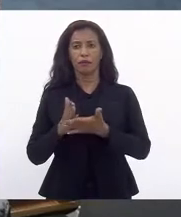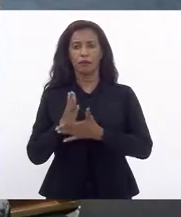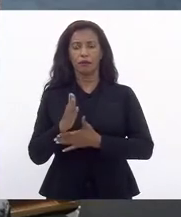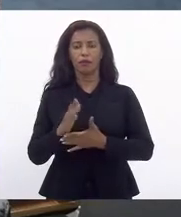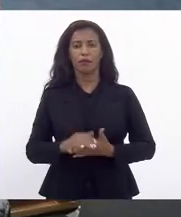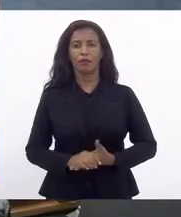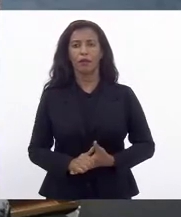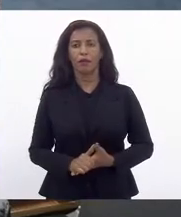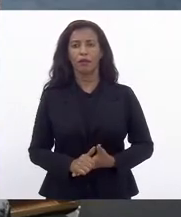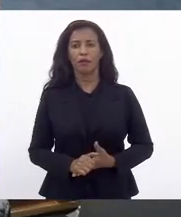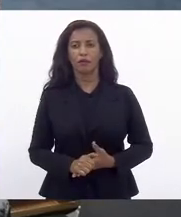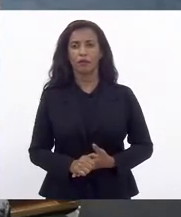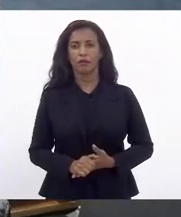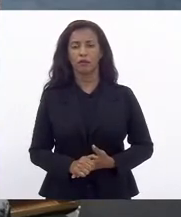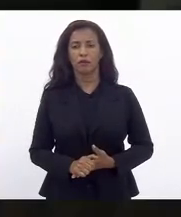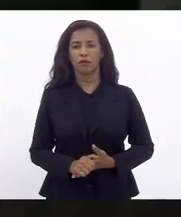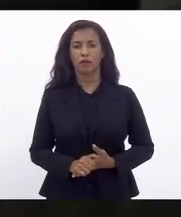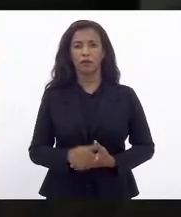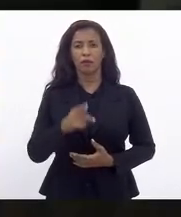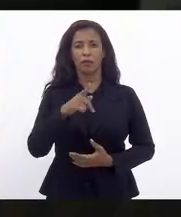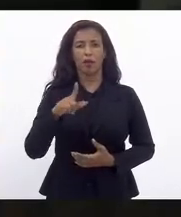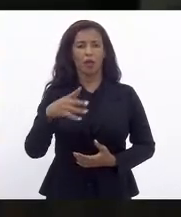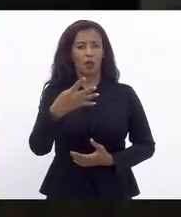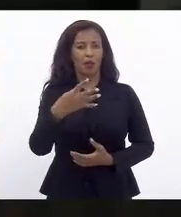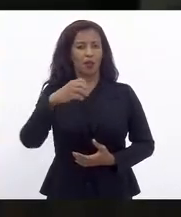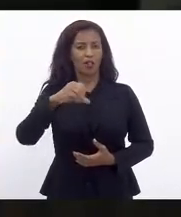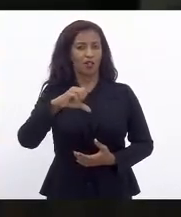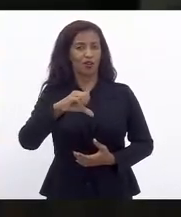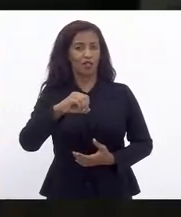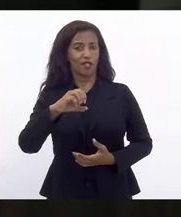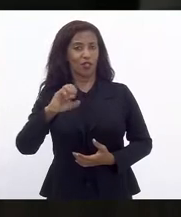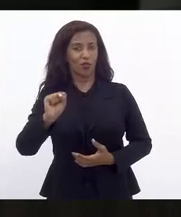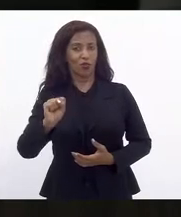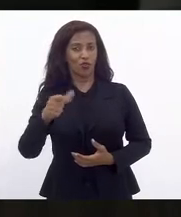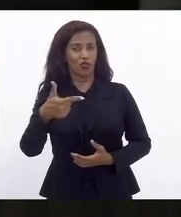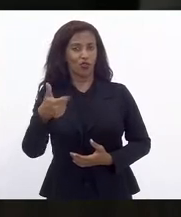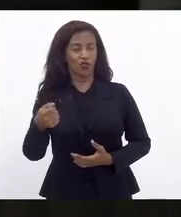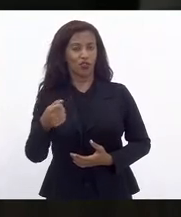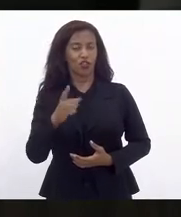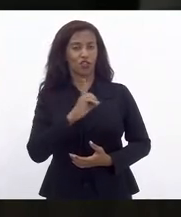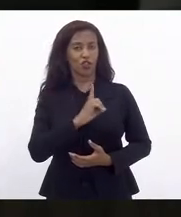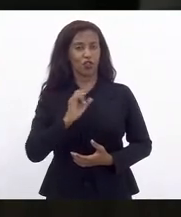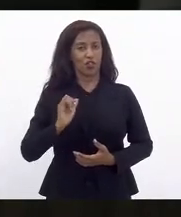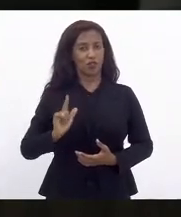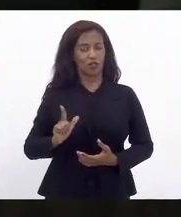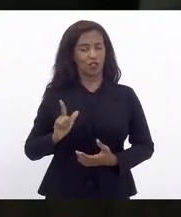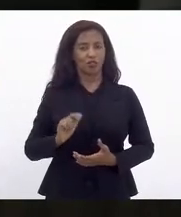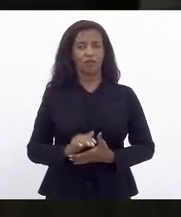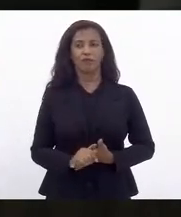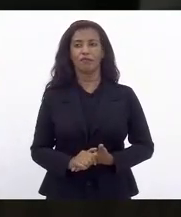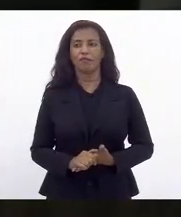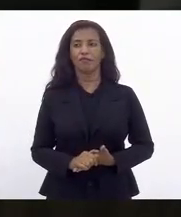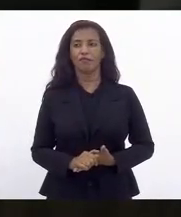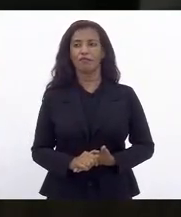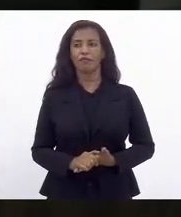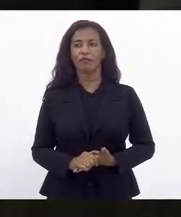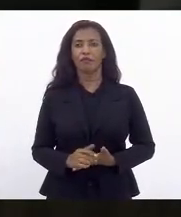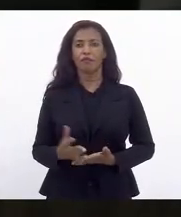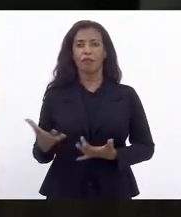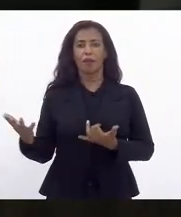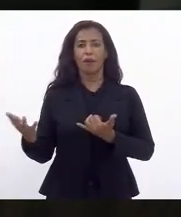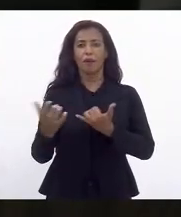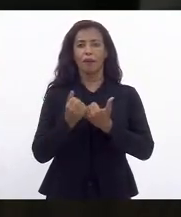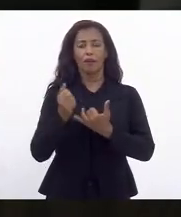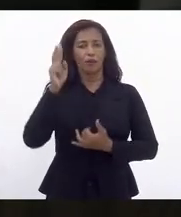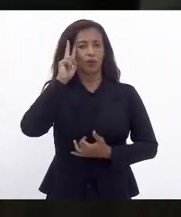vai autógrafo. Projeto de lei 4908 de 21, de autoria do deputado Dionísio Lins, que considera como patrimônio